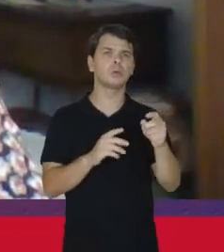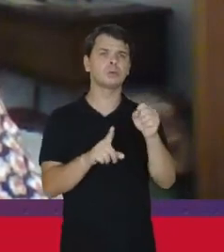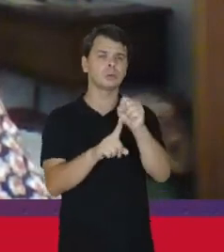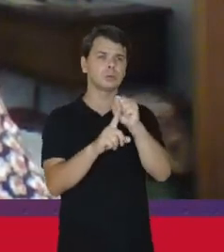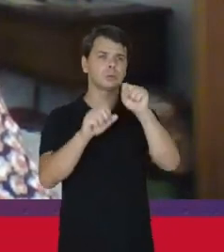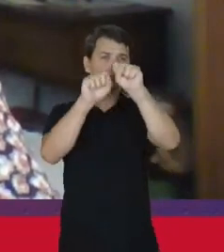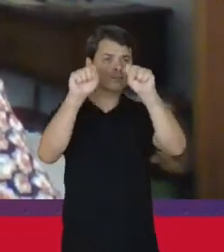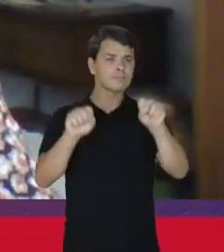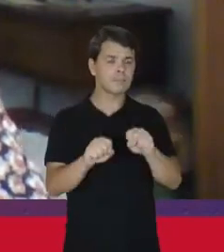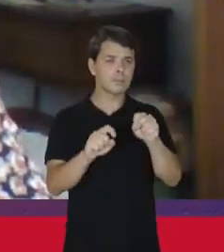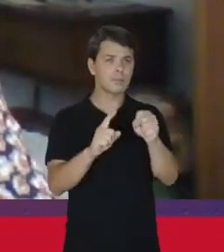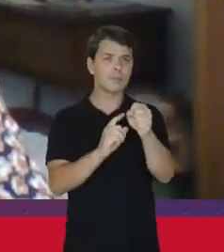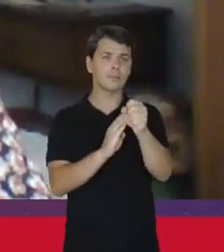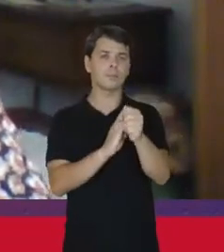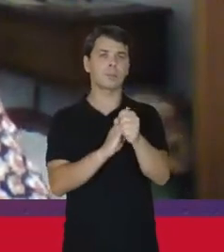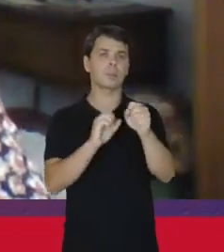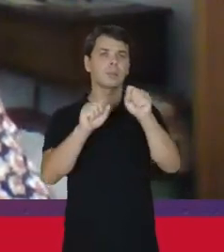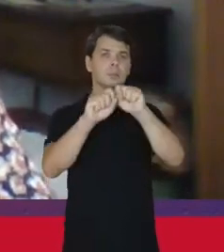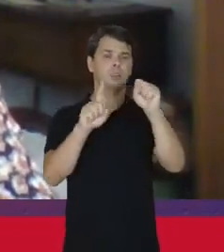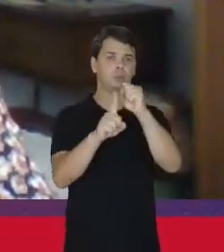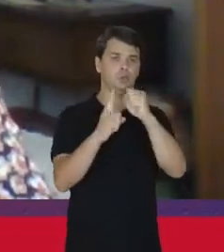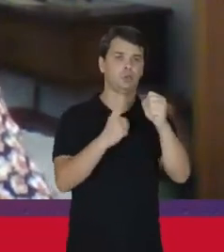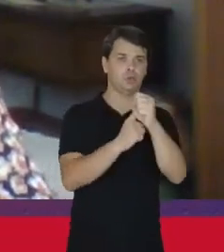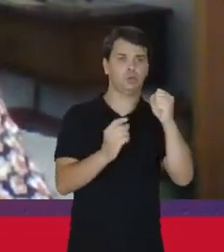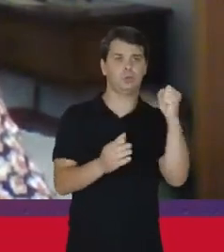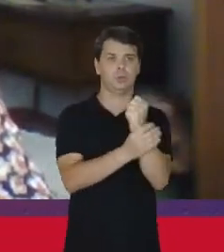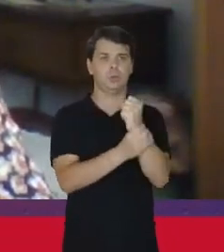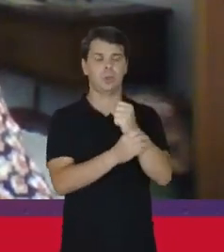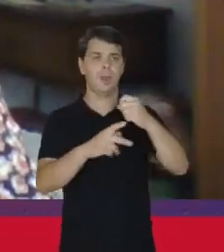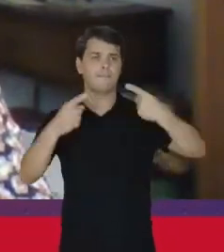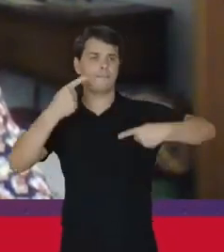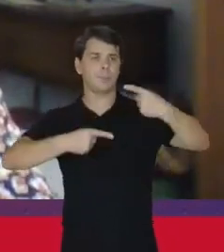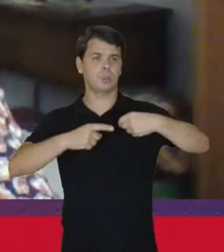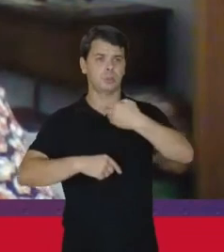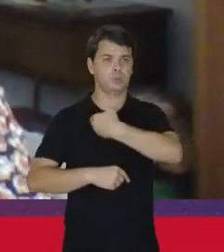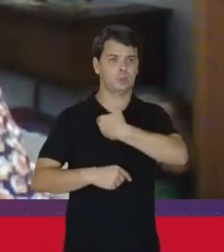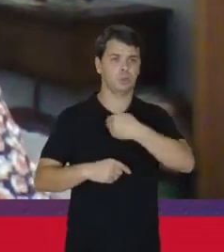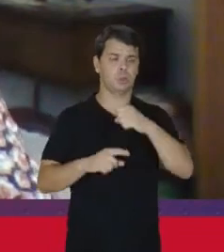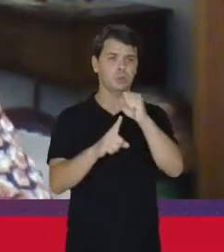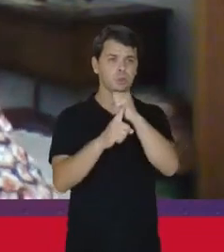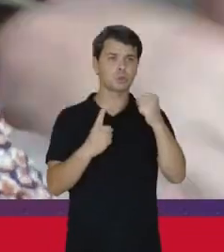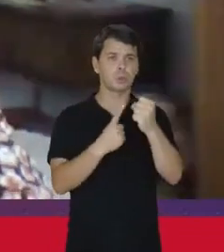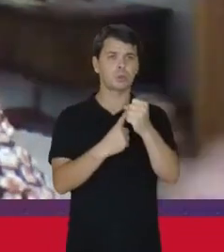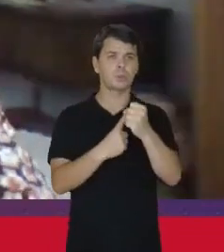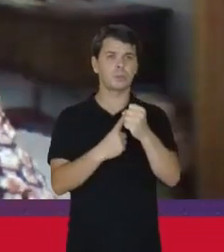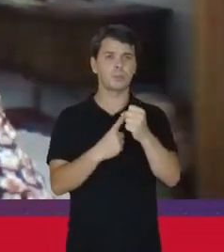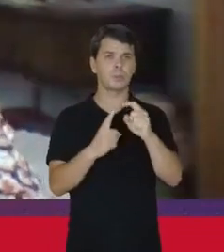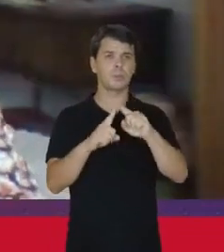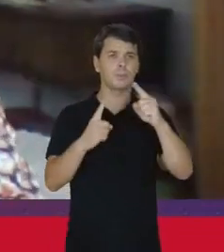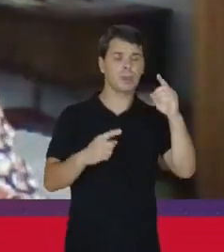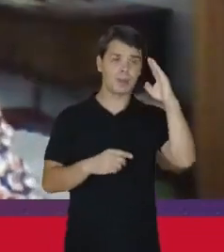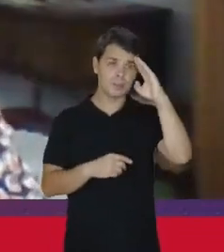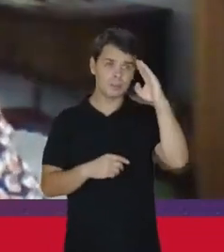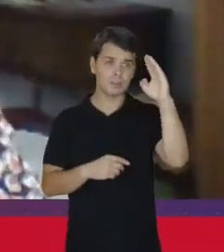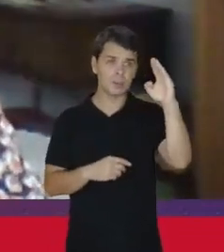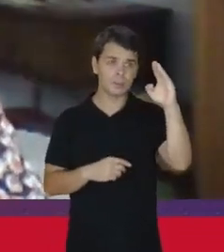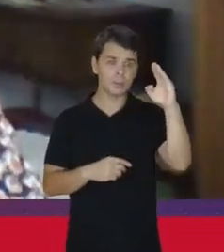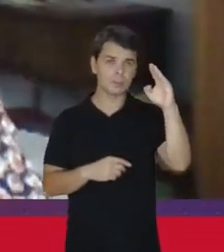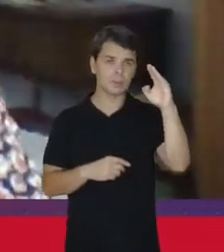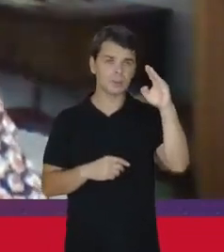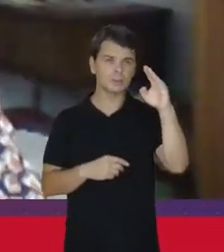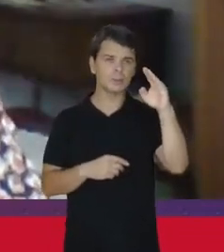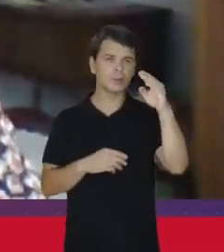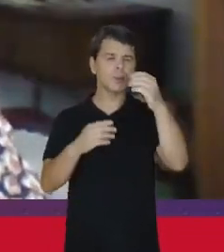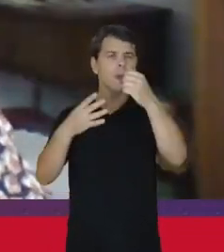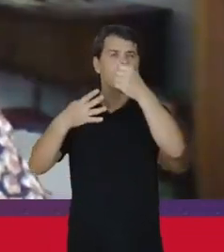social no Brasil estrutura as políticas sociais e é uma de suas principais